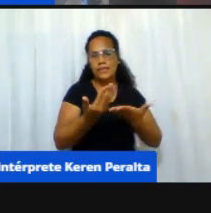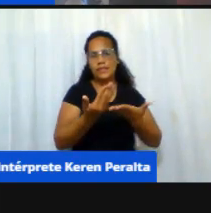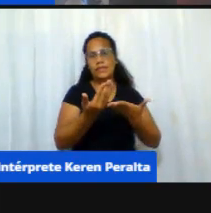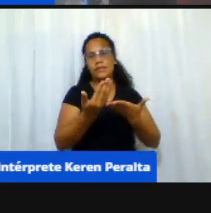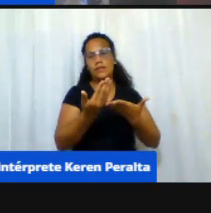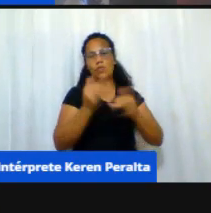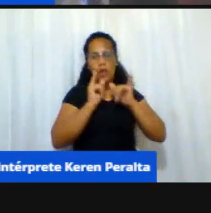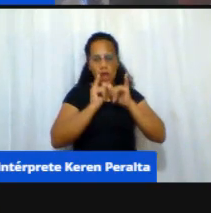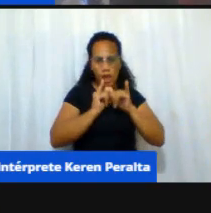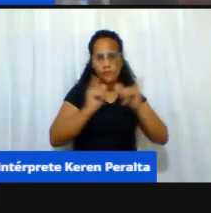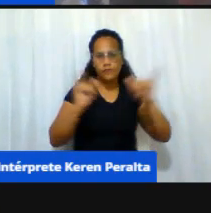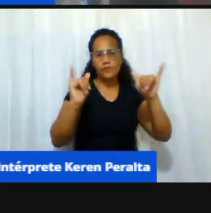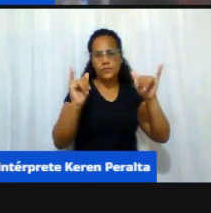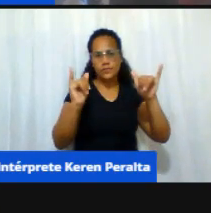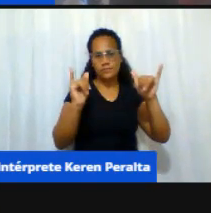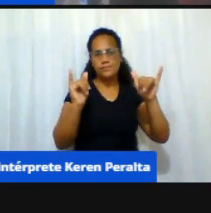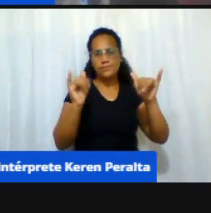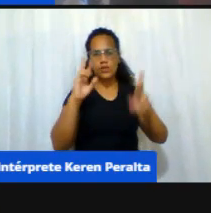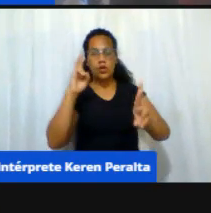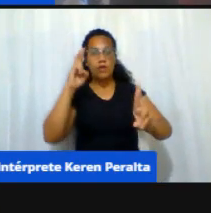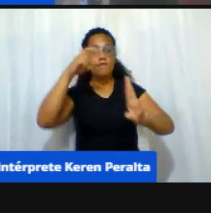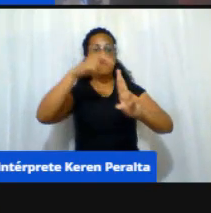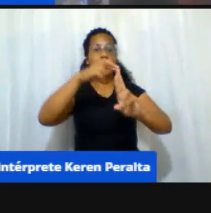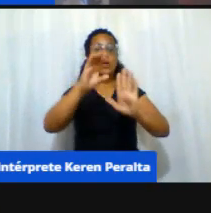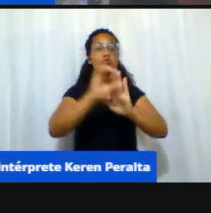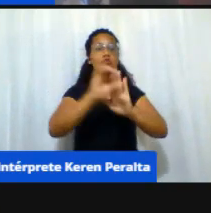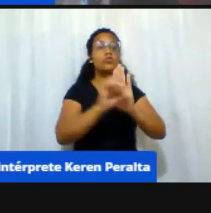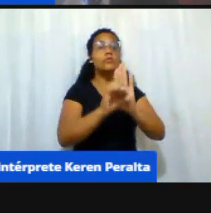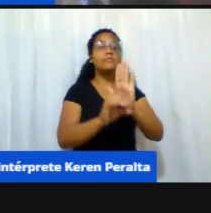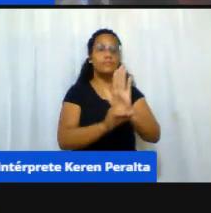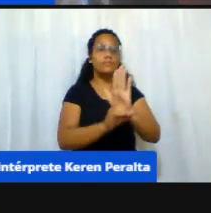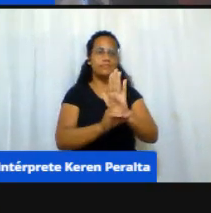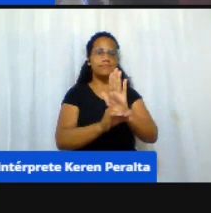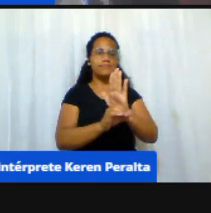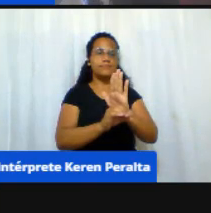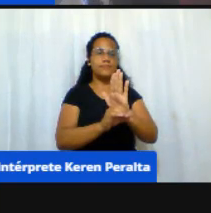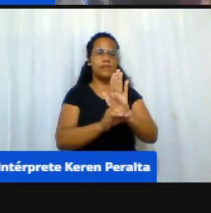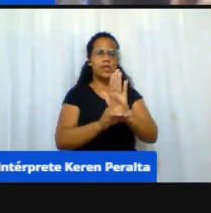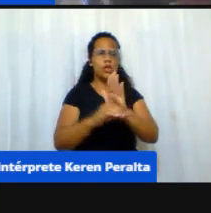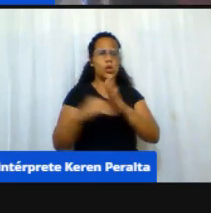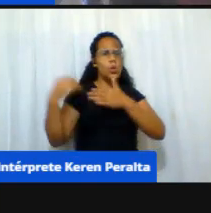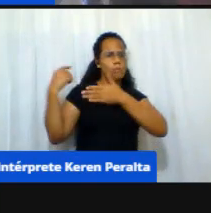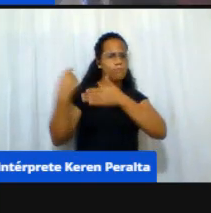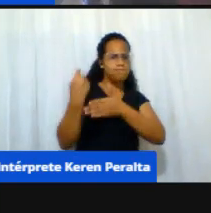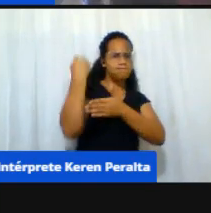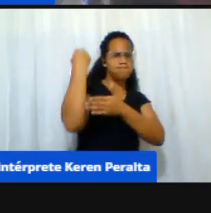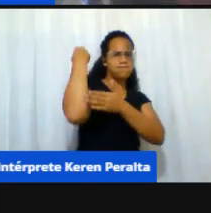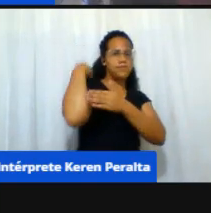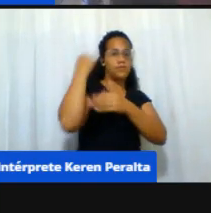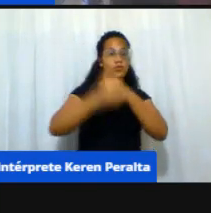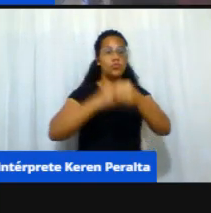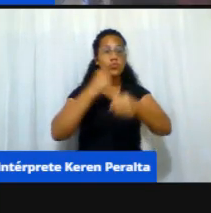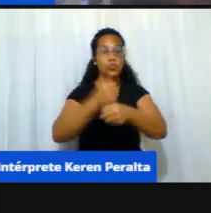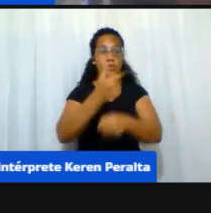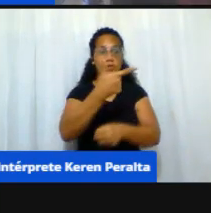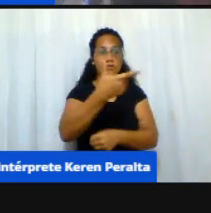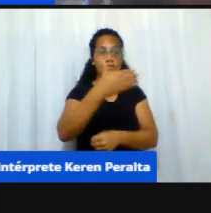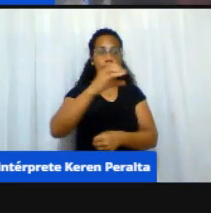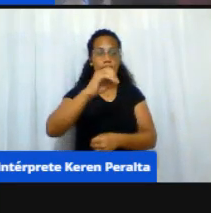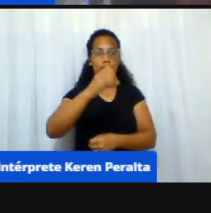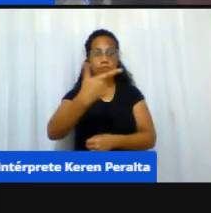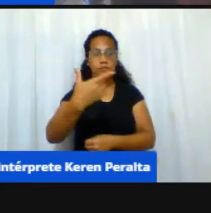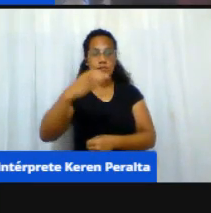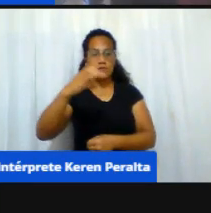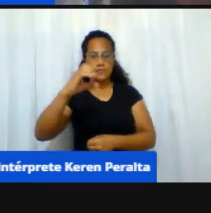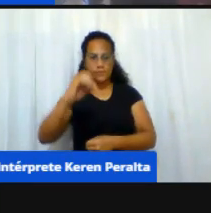linguagem vigente desde 2020, para concluirmos alguns pontos que